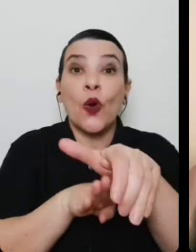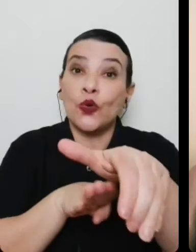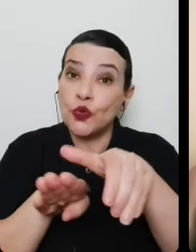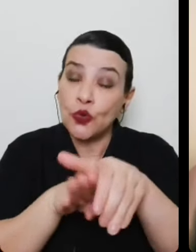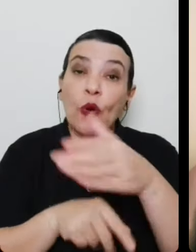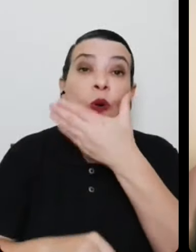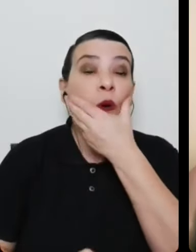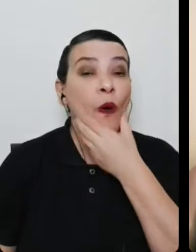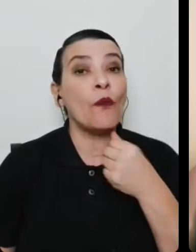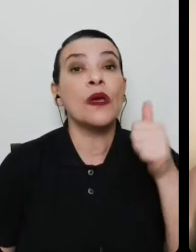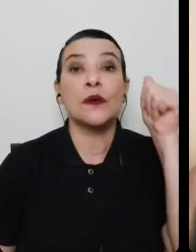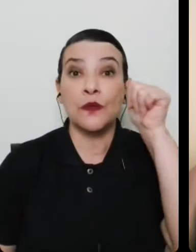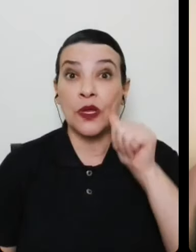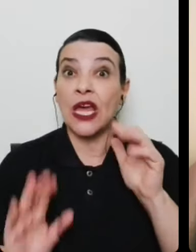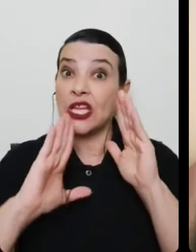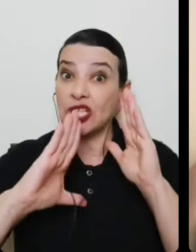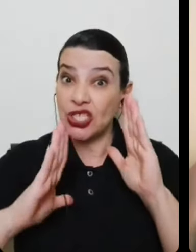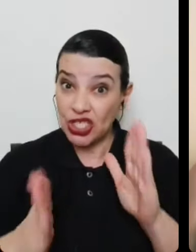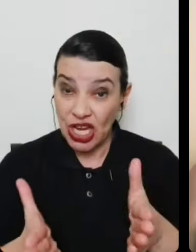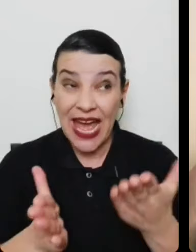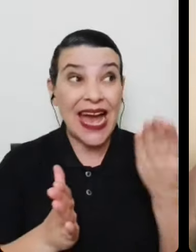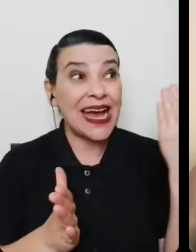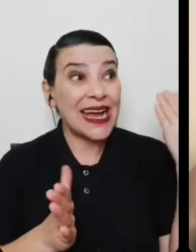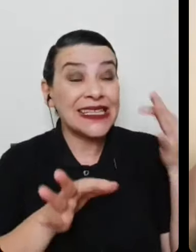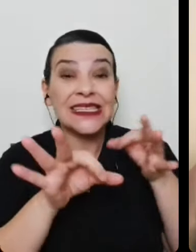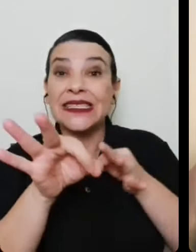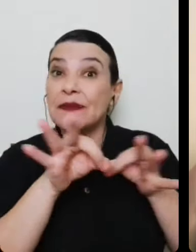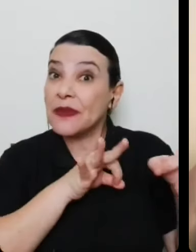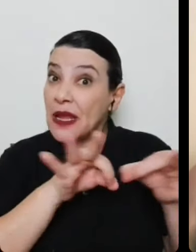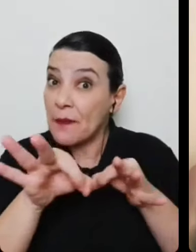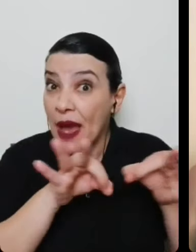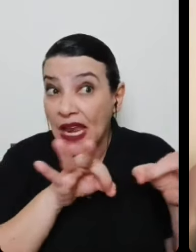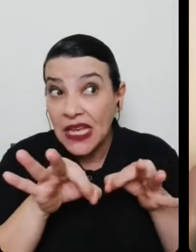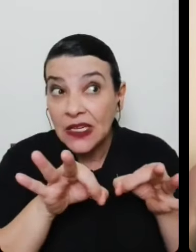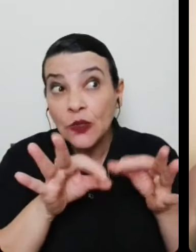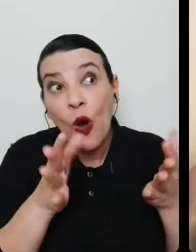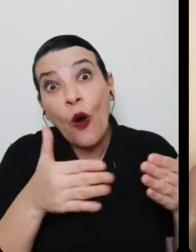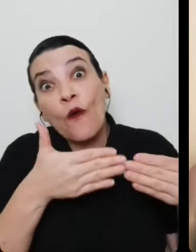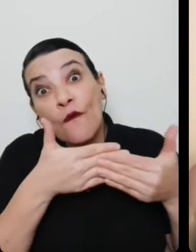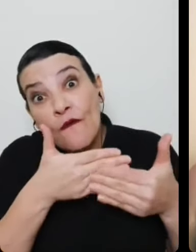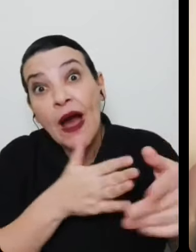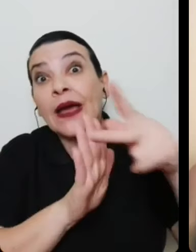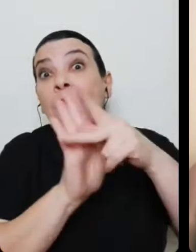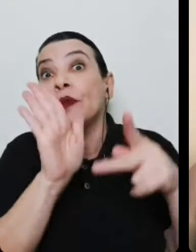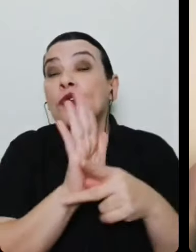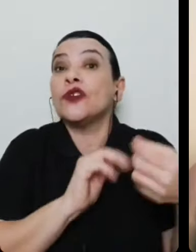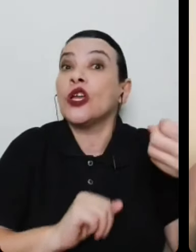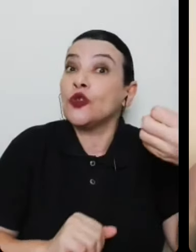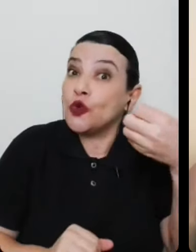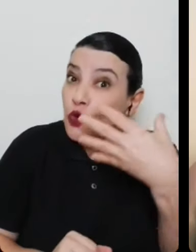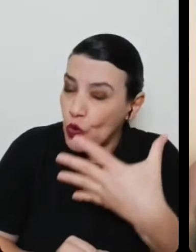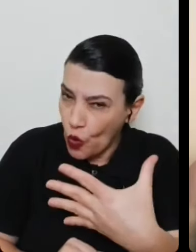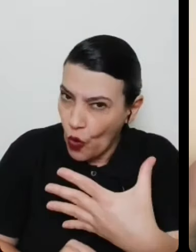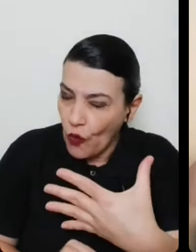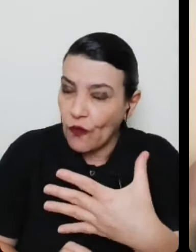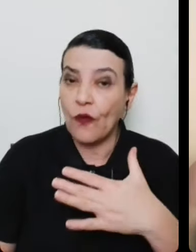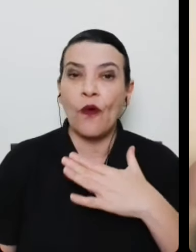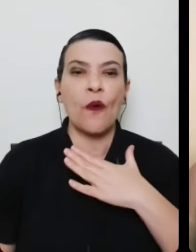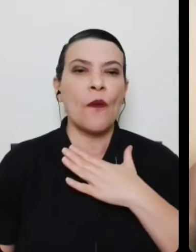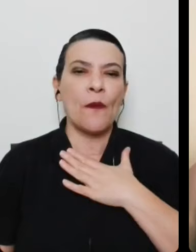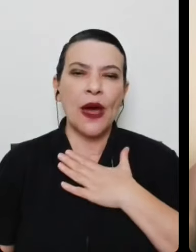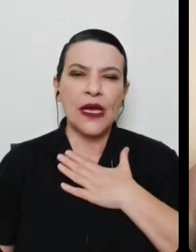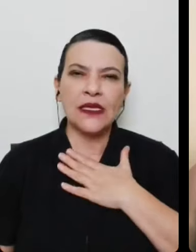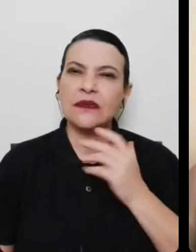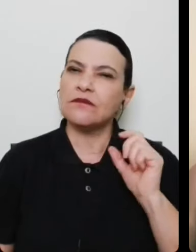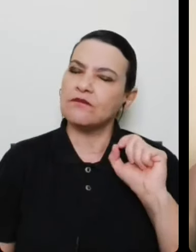consultoras de algo que já foi feito ou de algo que está sendo feito. Mas quando eu coloco